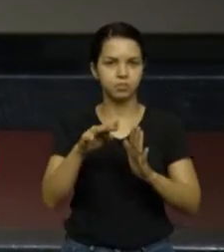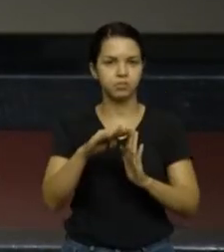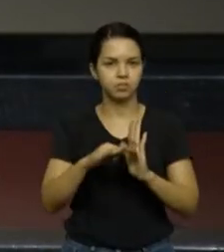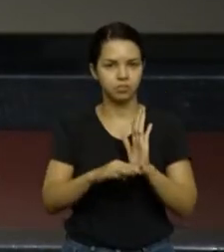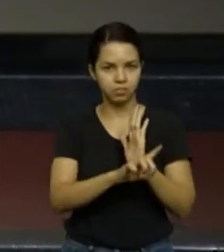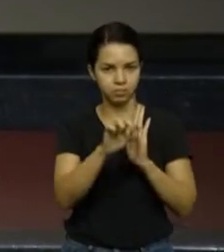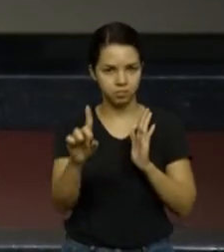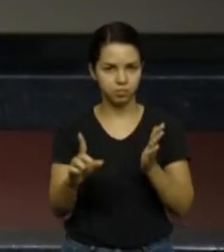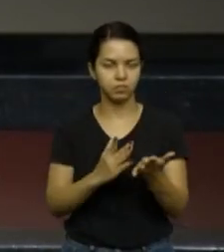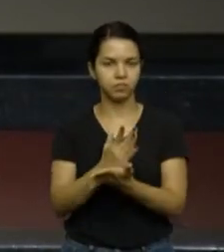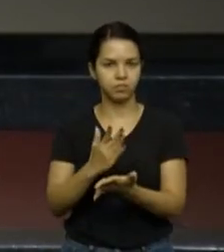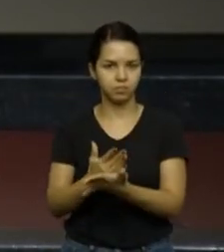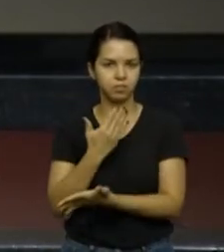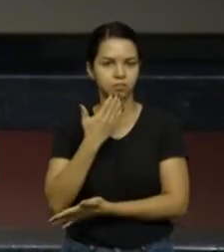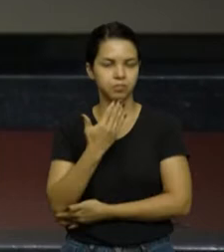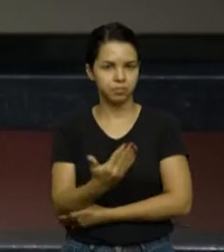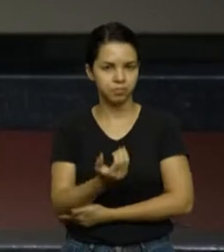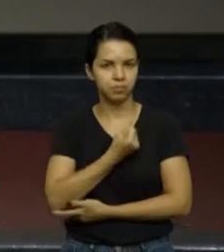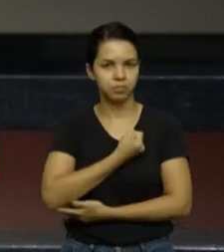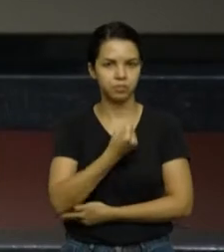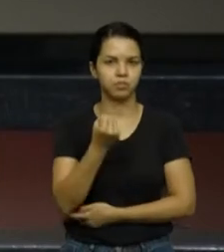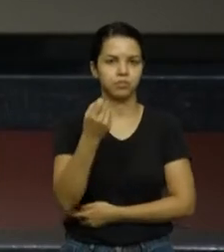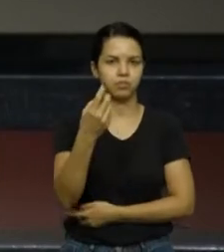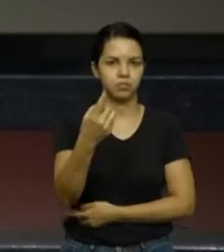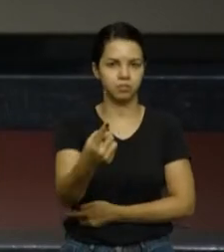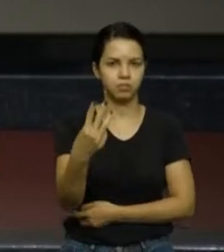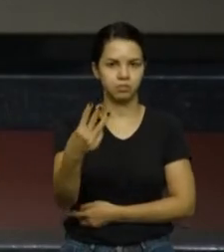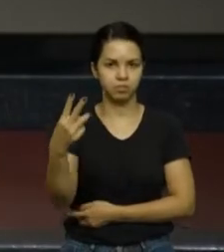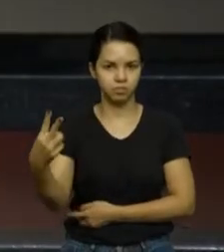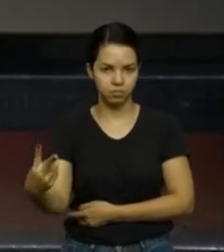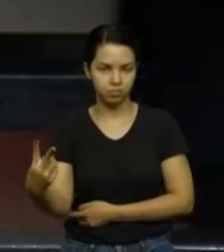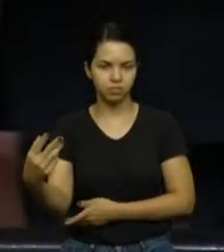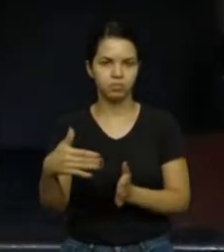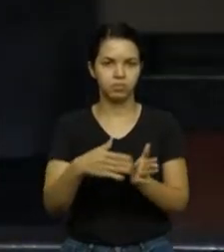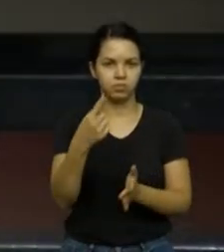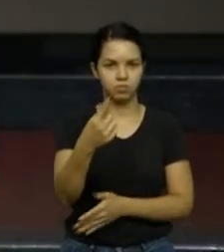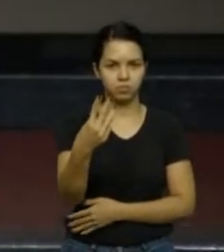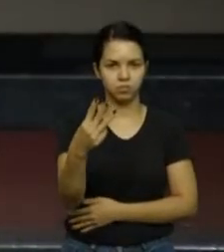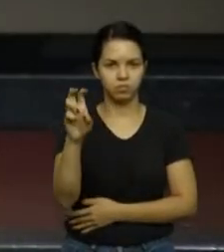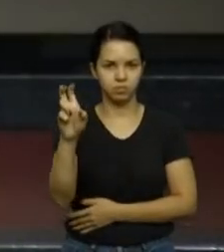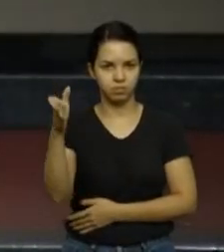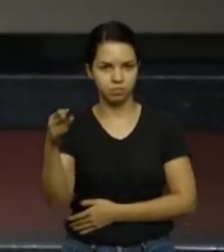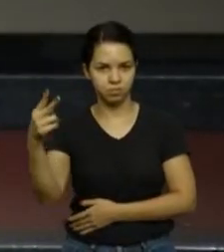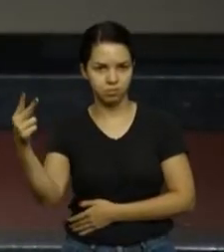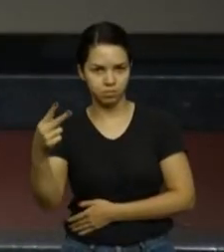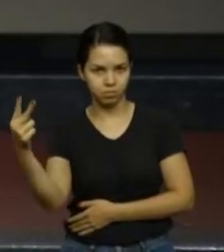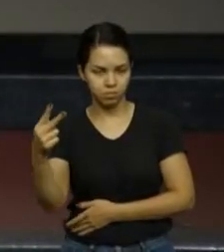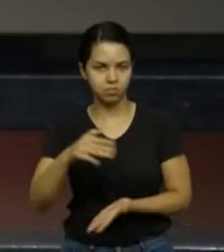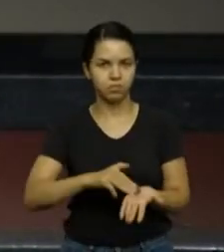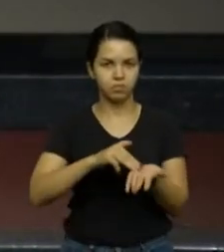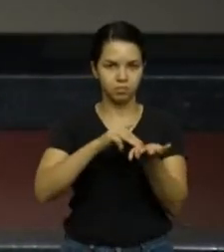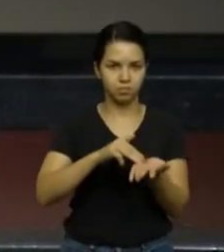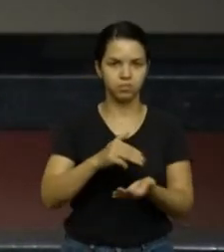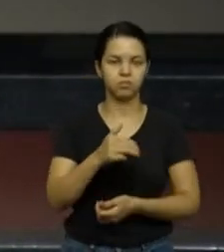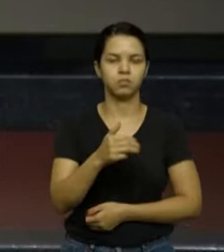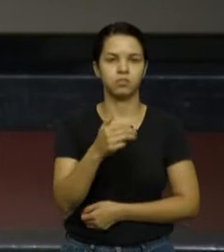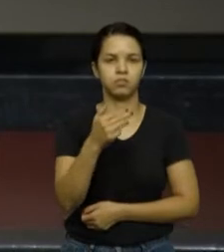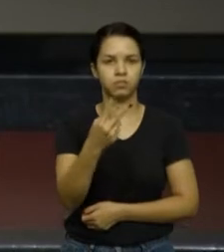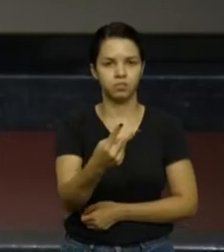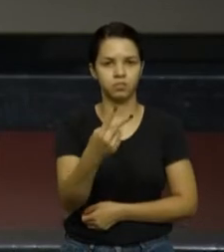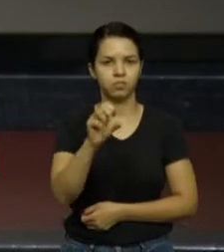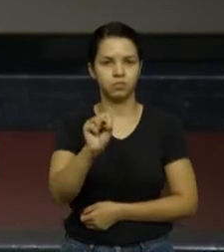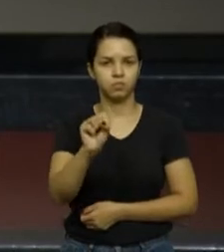pedidos de informação, números 132 a 135/22, as moções, números